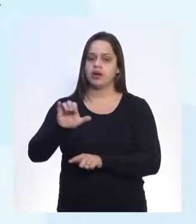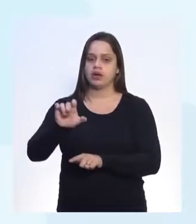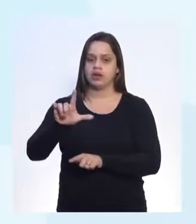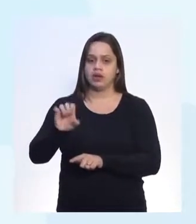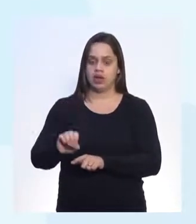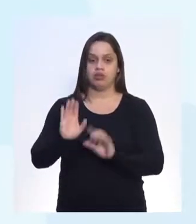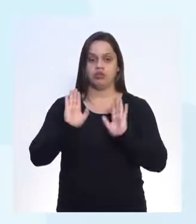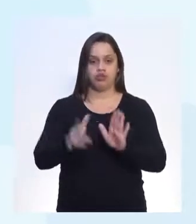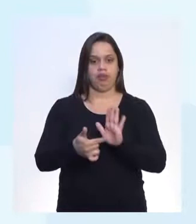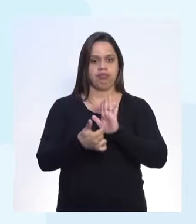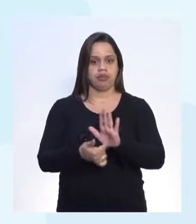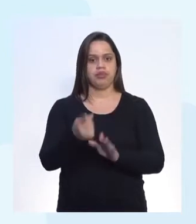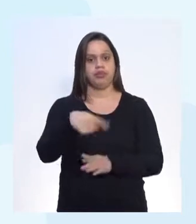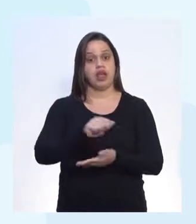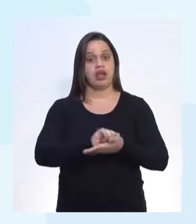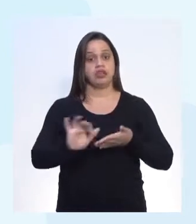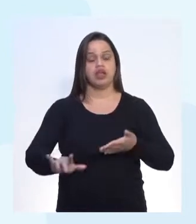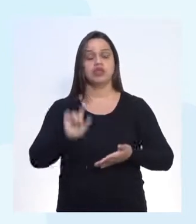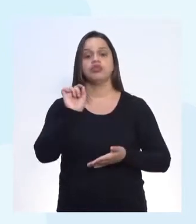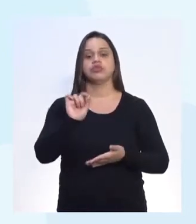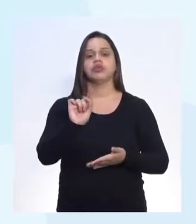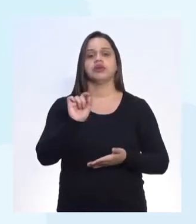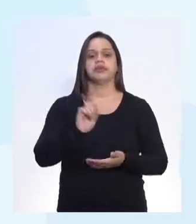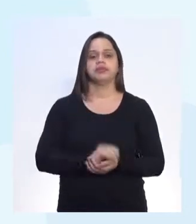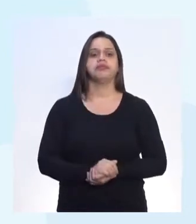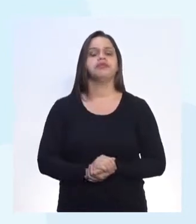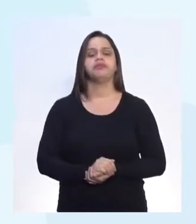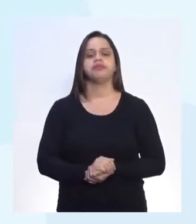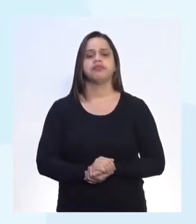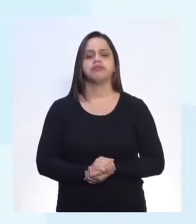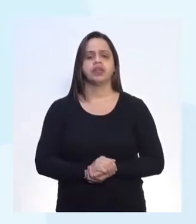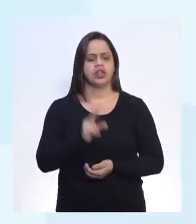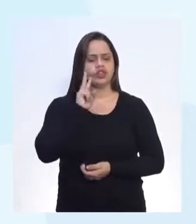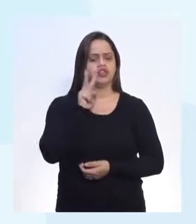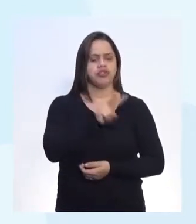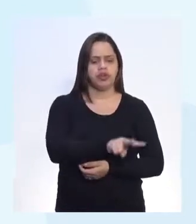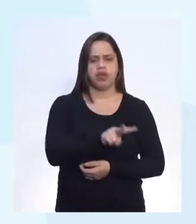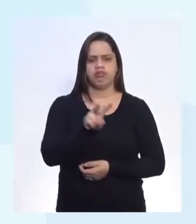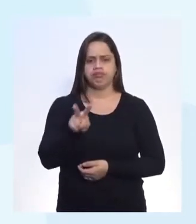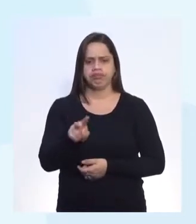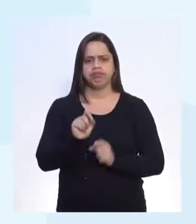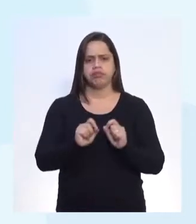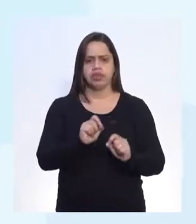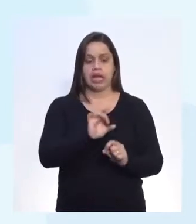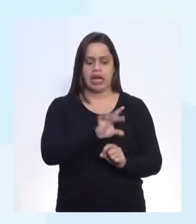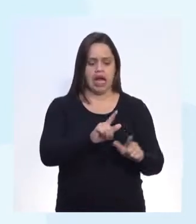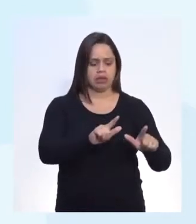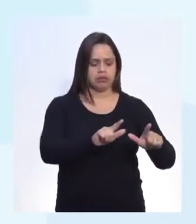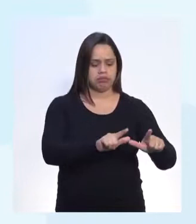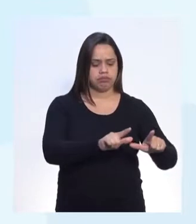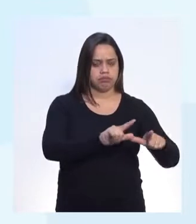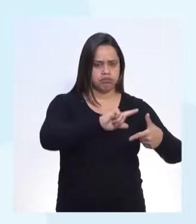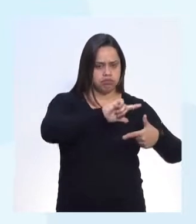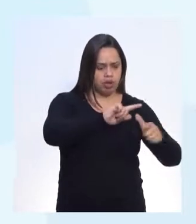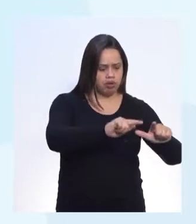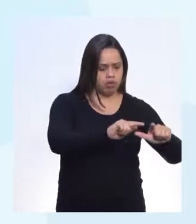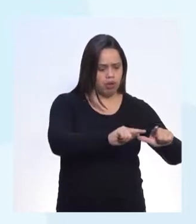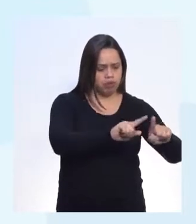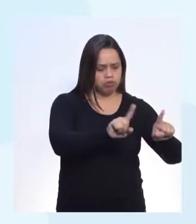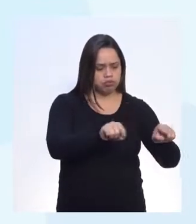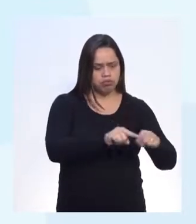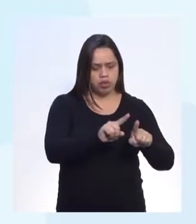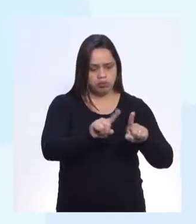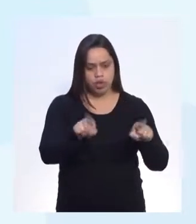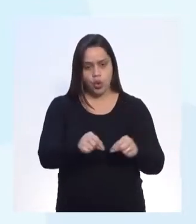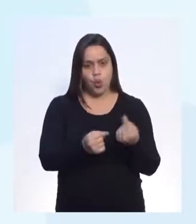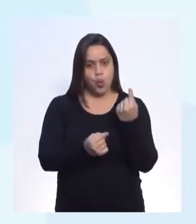situação problema. Vamos lá para a atividade 1. Considerando que cada quadradinho representa uma unidade